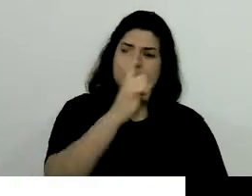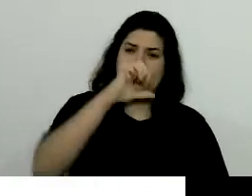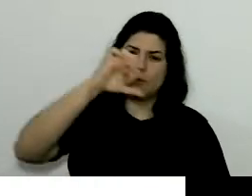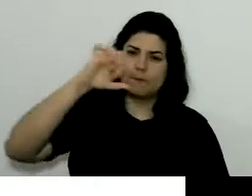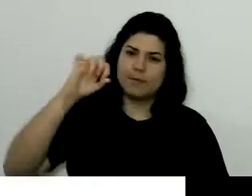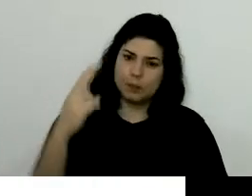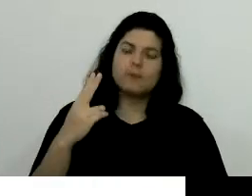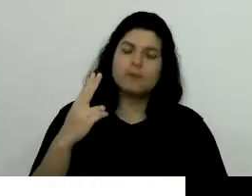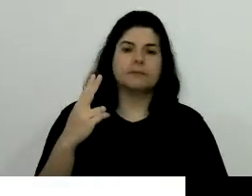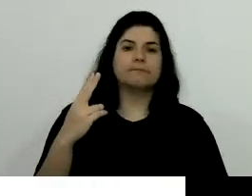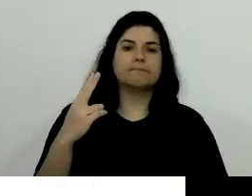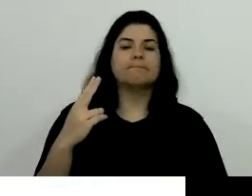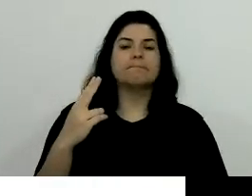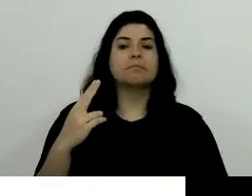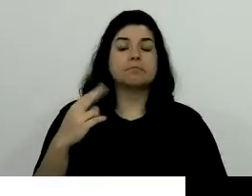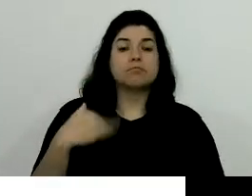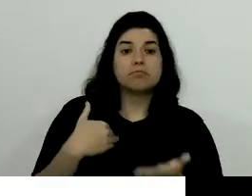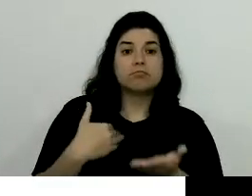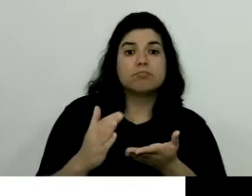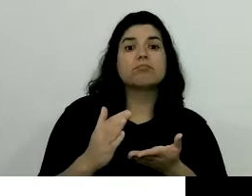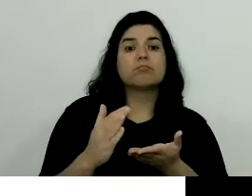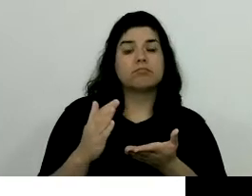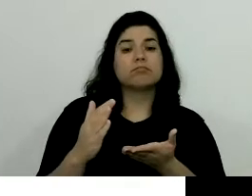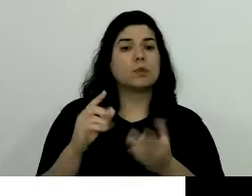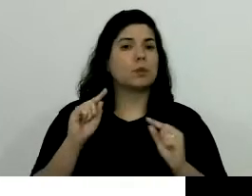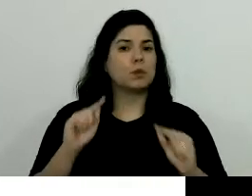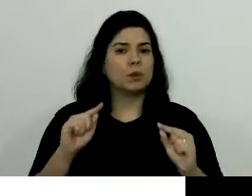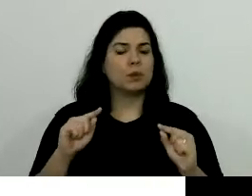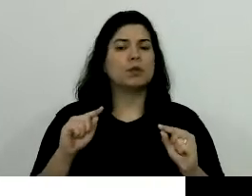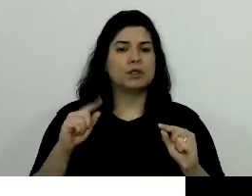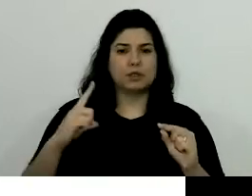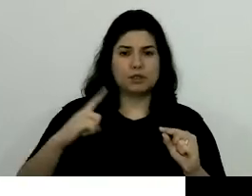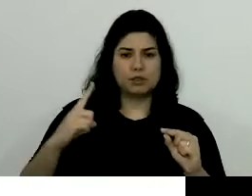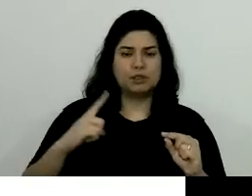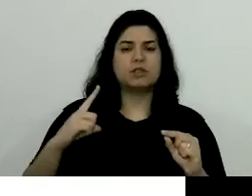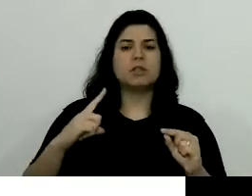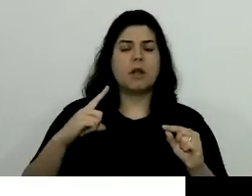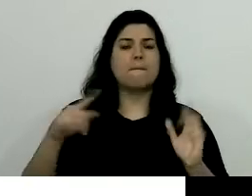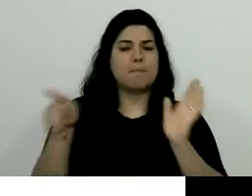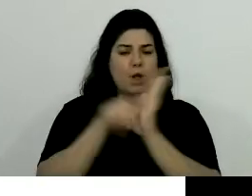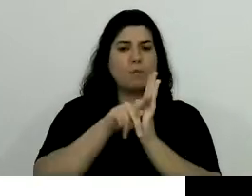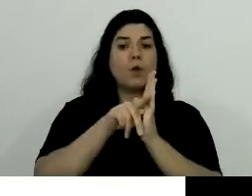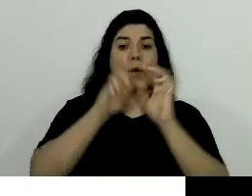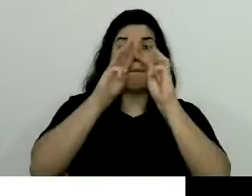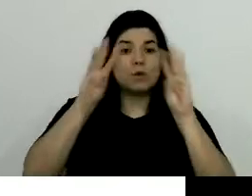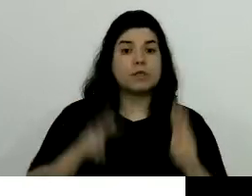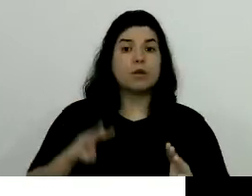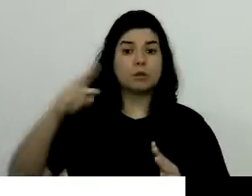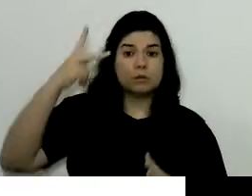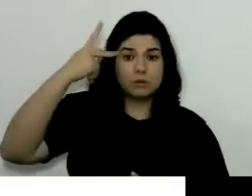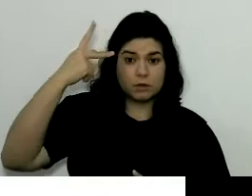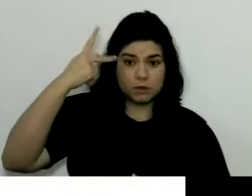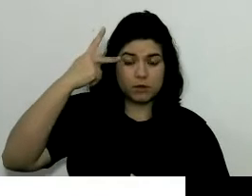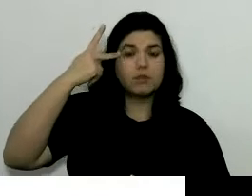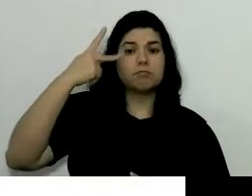reorganização física e documental dos acervos do Museu Paulista, com dois projetos em curso, um